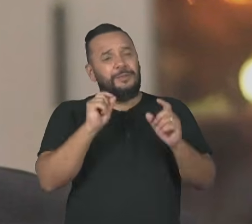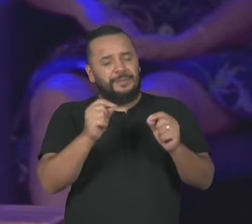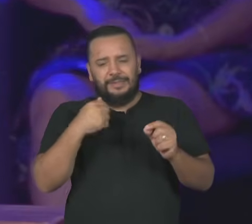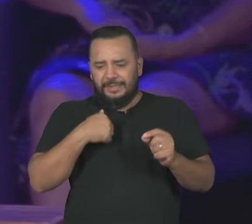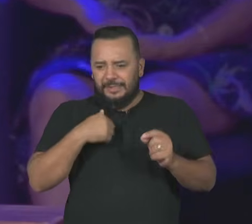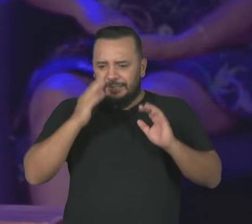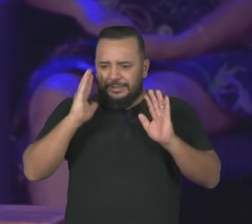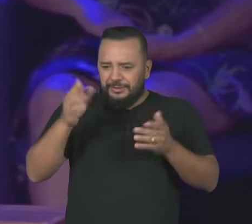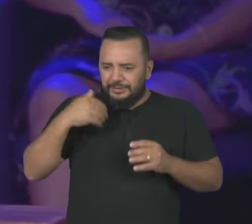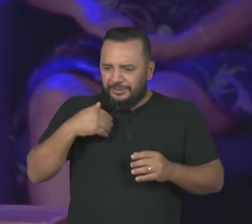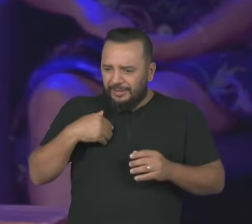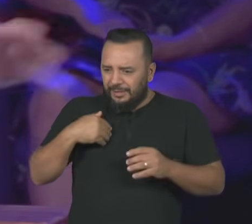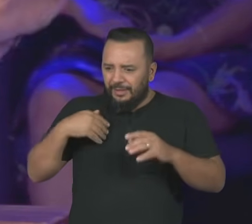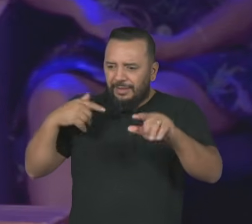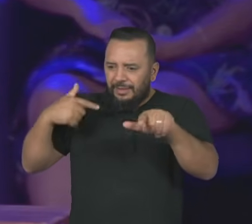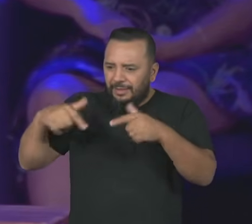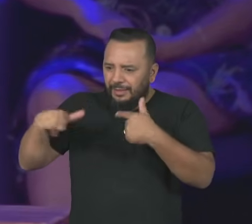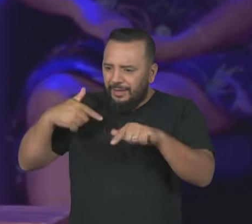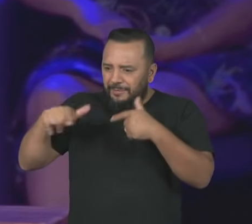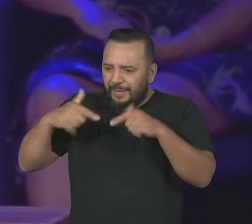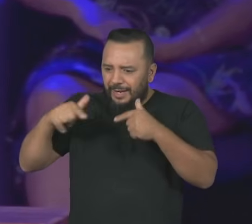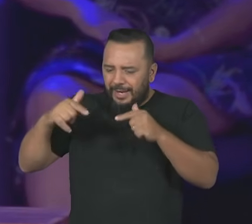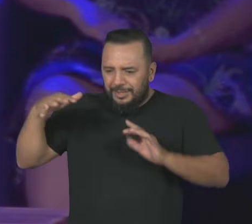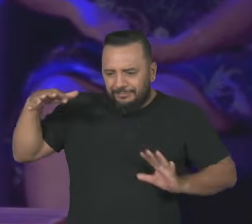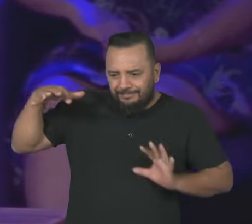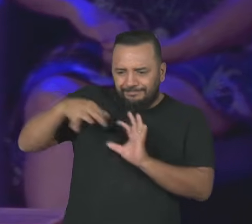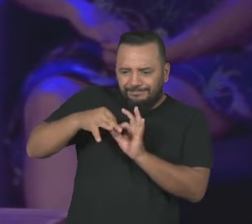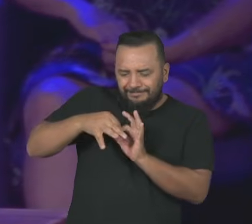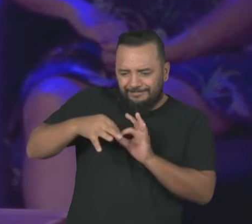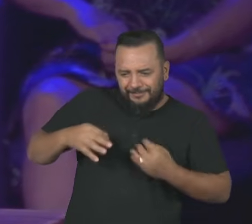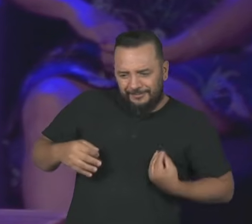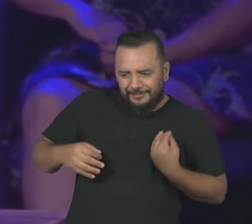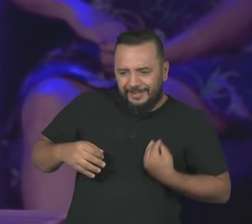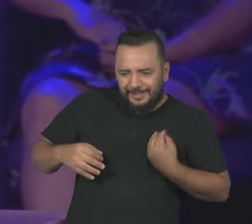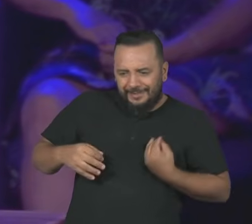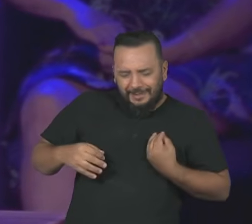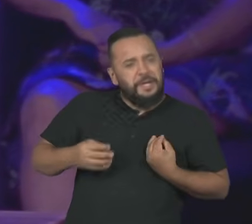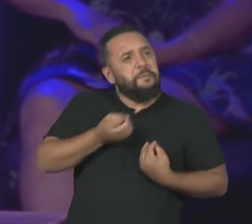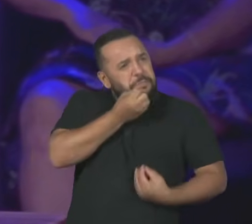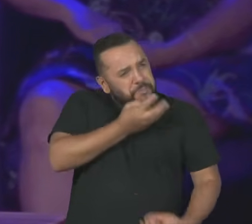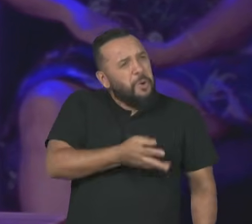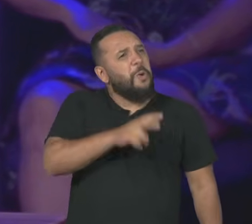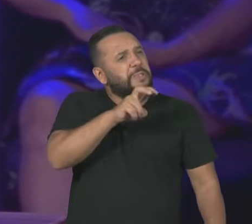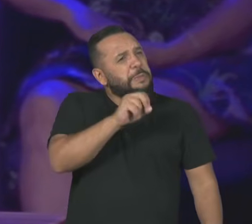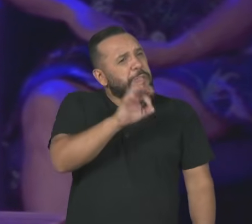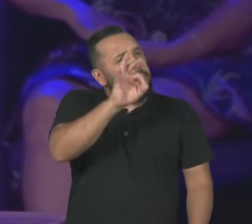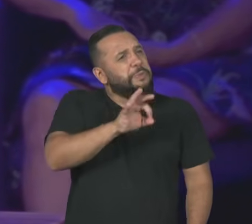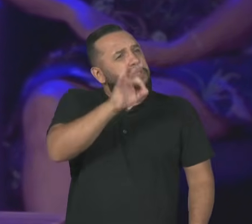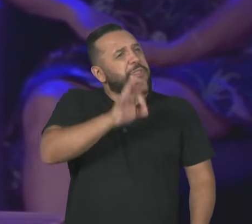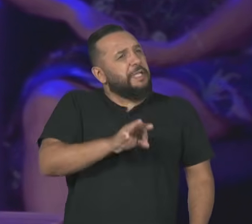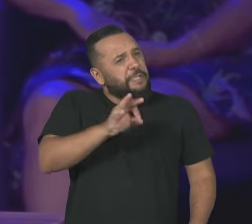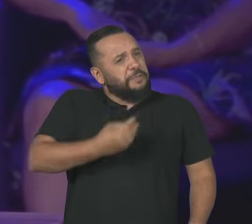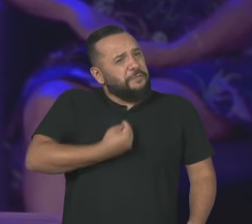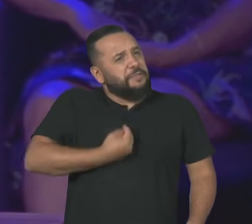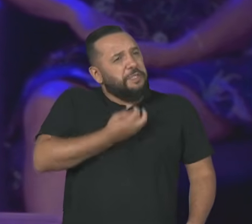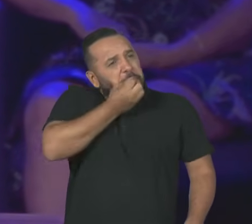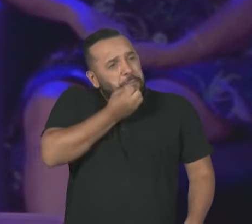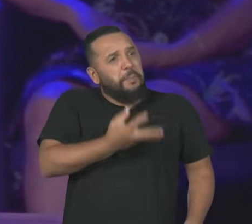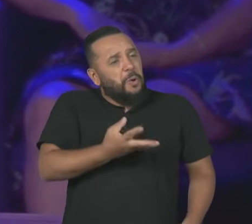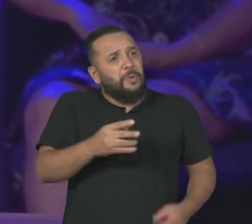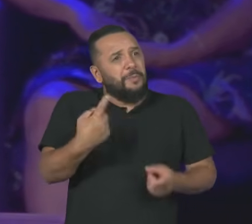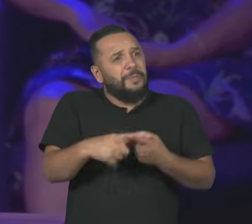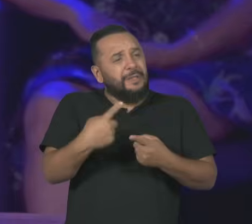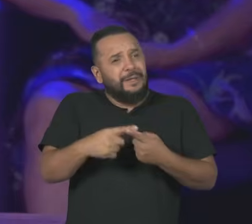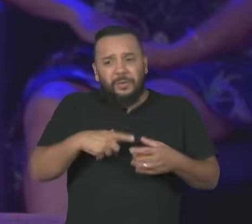vocação já é 50% do caminho percorrido na vida, né? É tão bom assim encontrar onde eu quero estar,